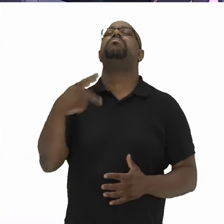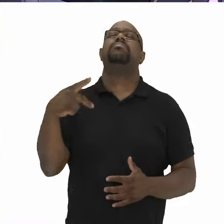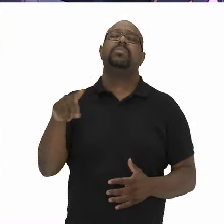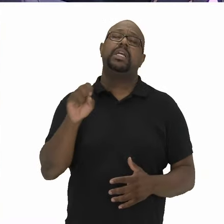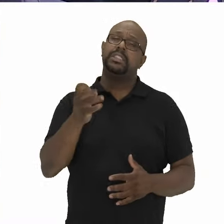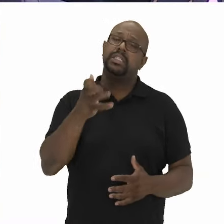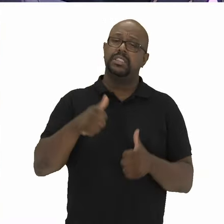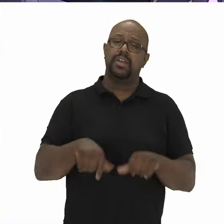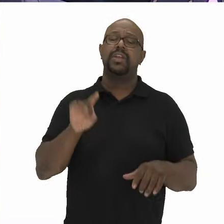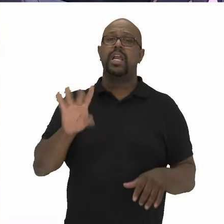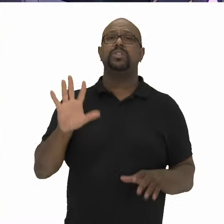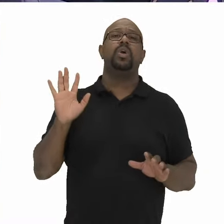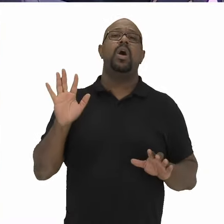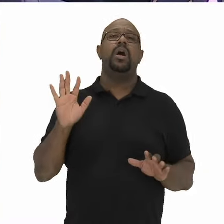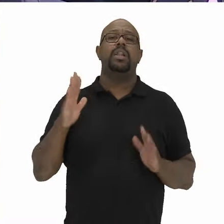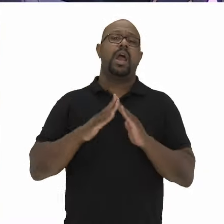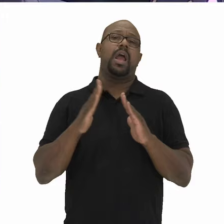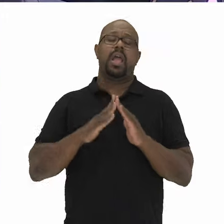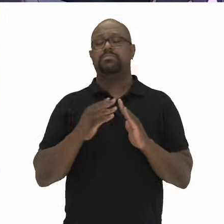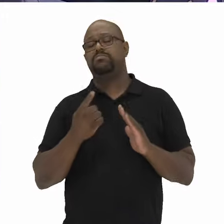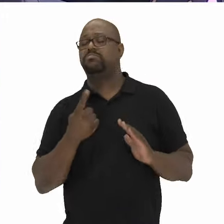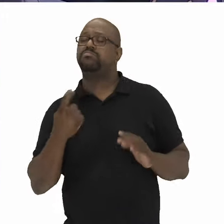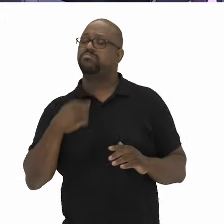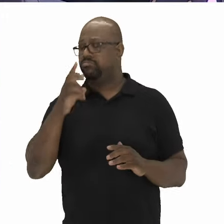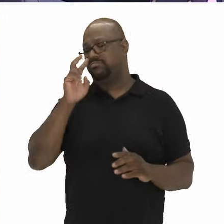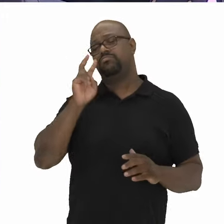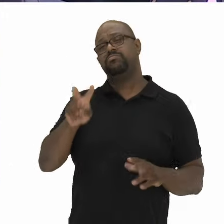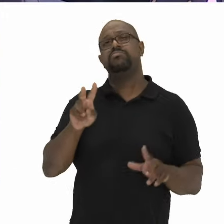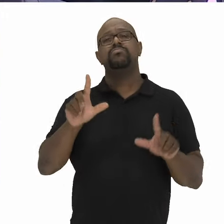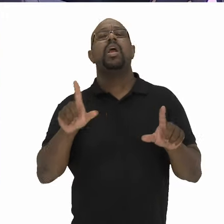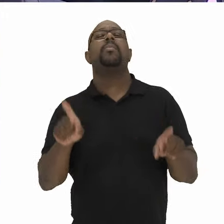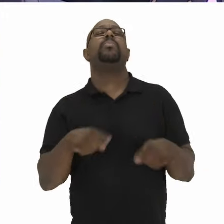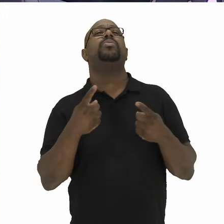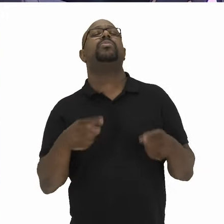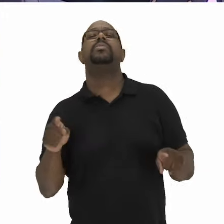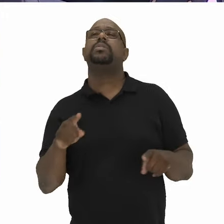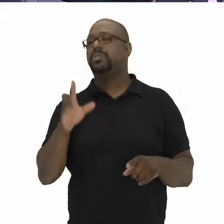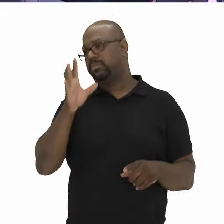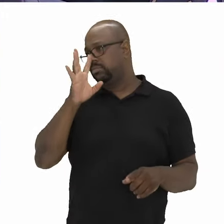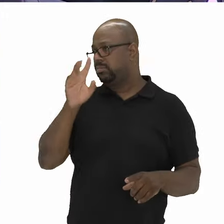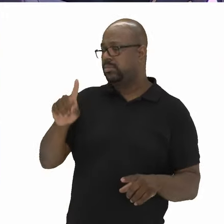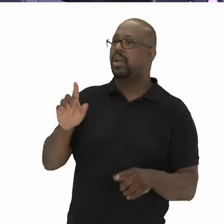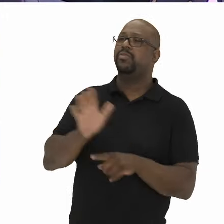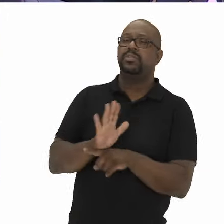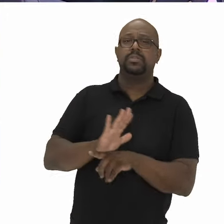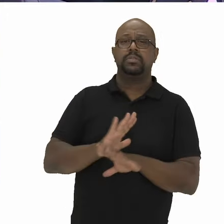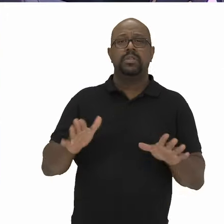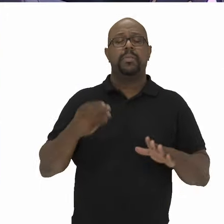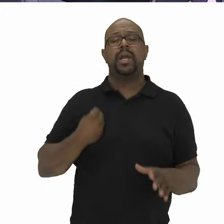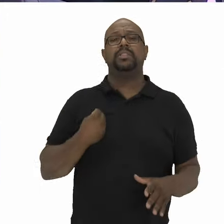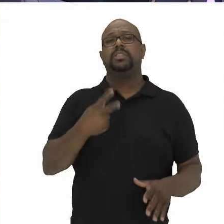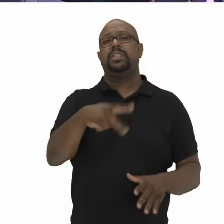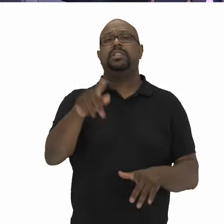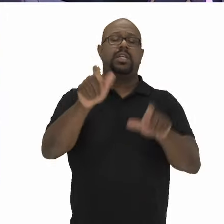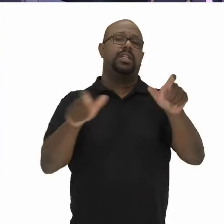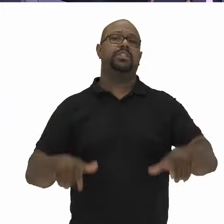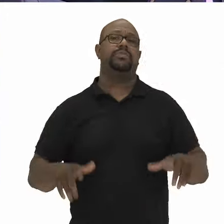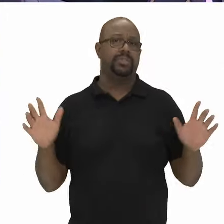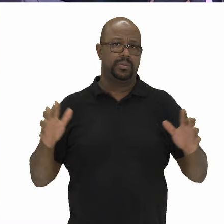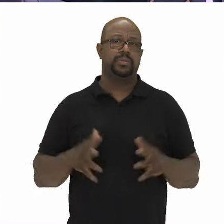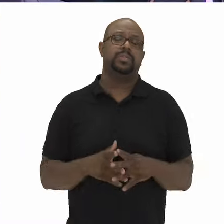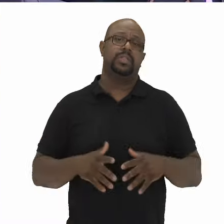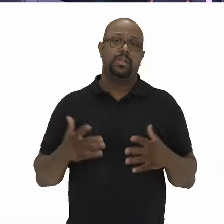quem ele quiser ser ou se ele quiser ficar só na casa dele assistindo um música assistindo o vídeo PR existência